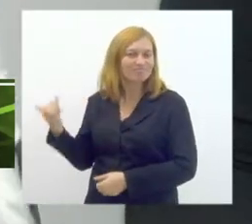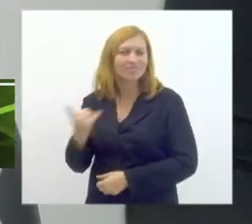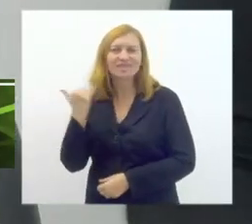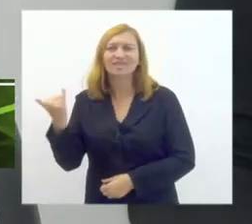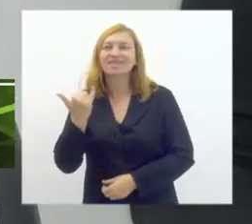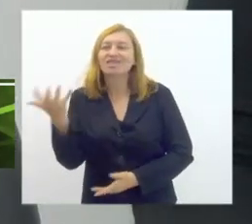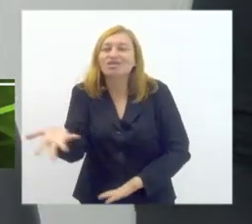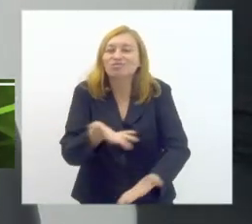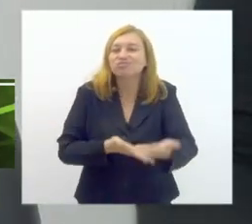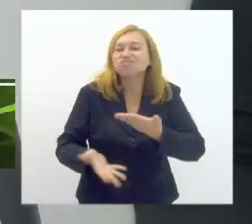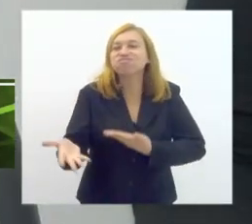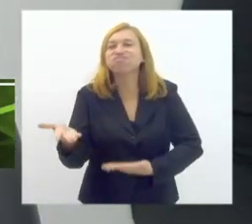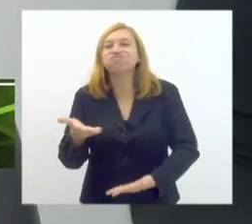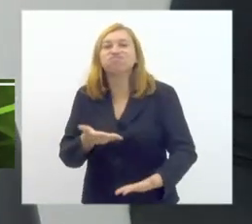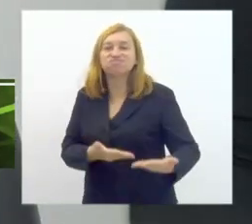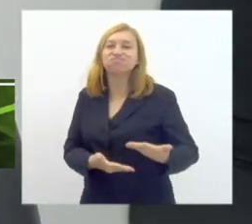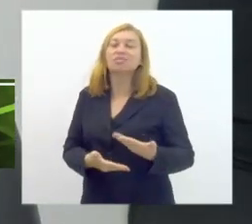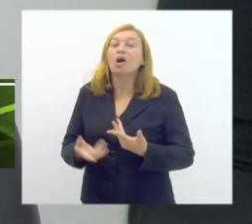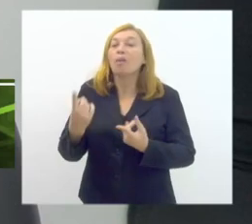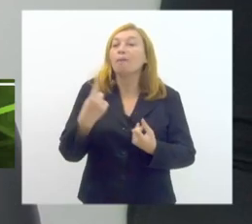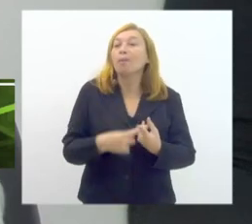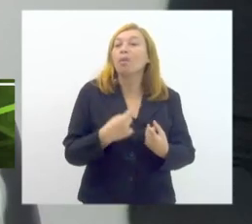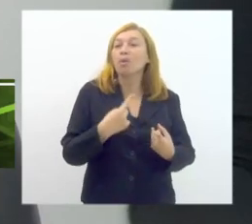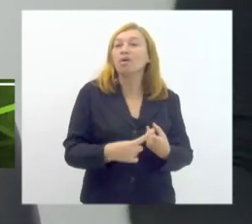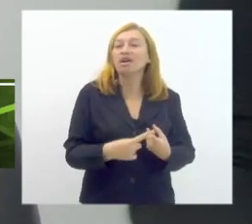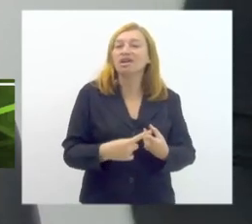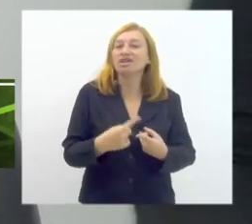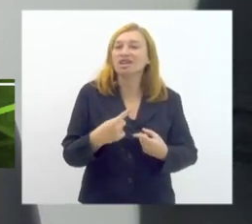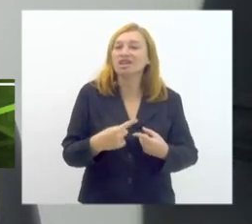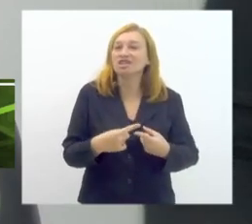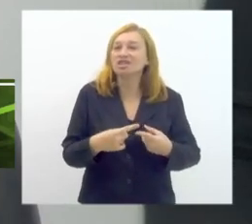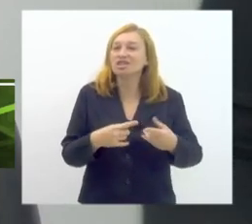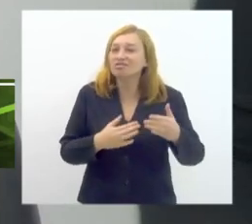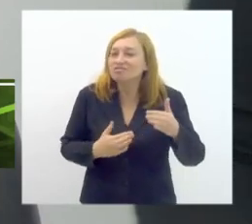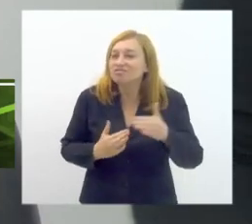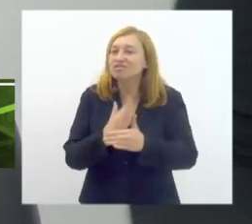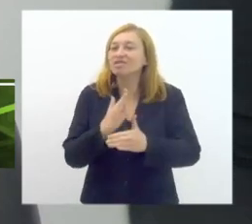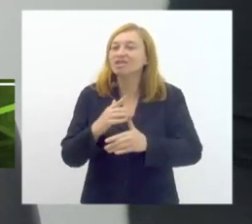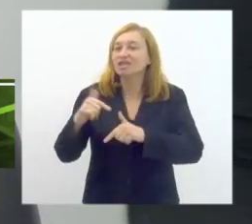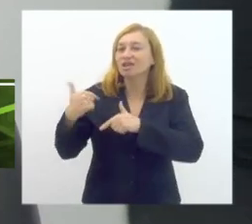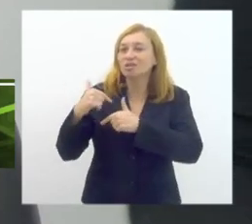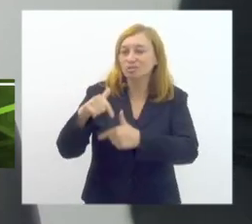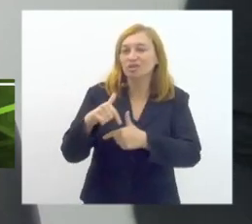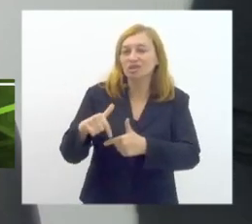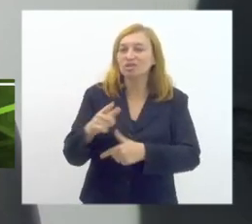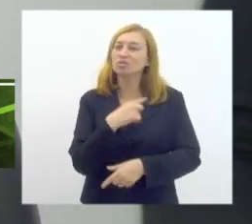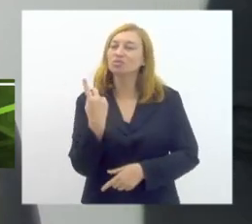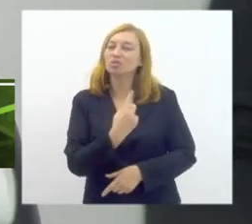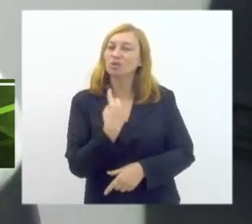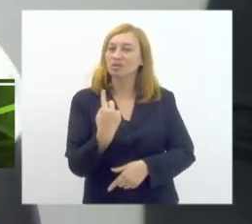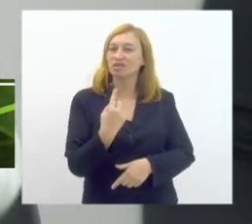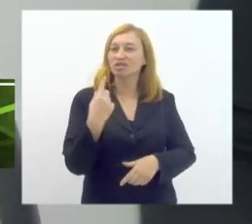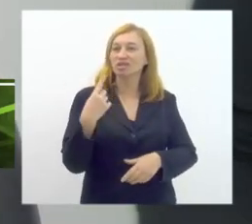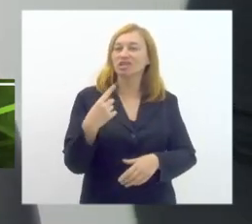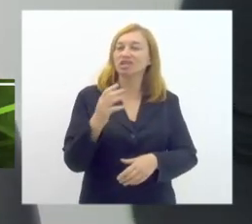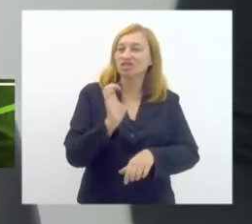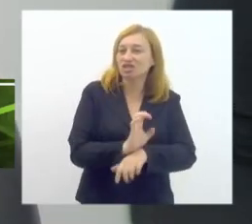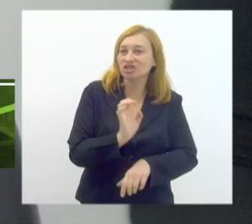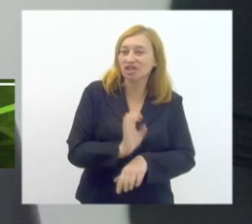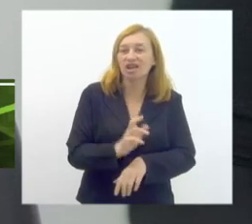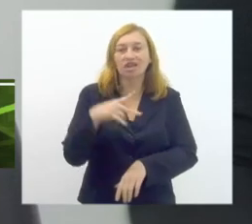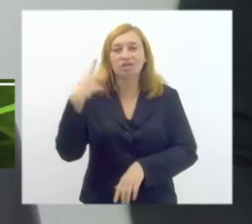tão compartilhada, porque a gente está rompendo uma tradição política do nosso Estado de